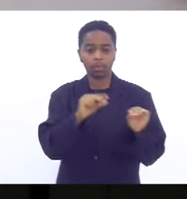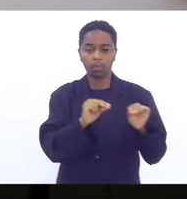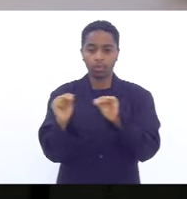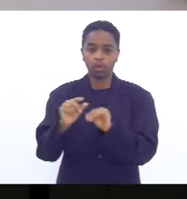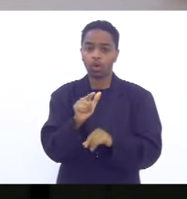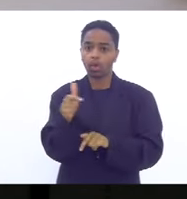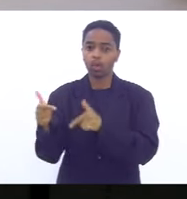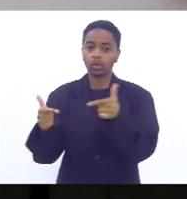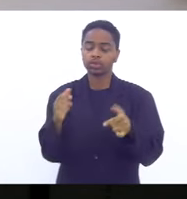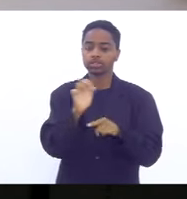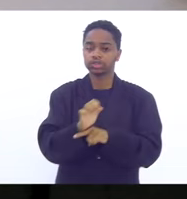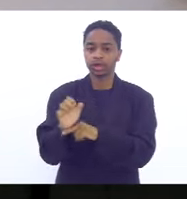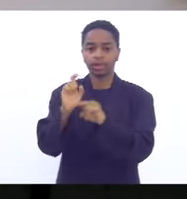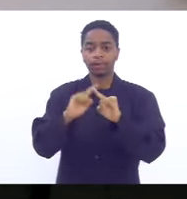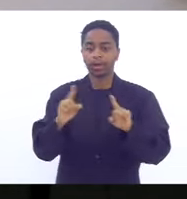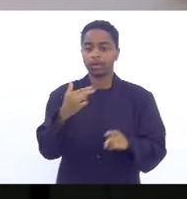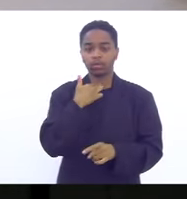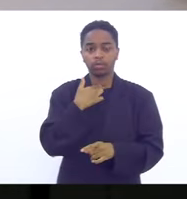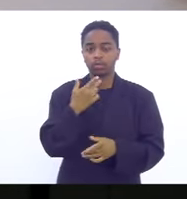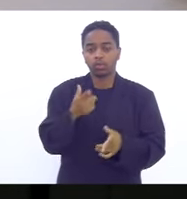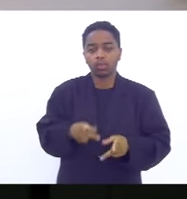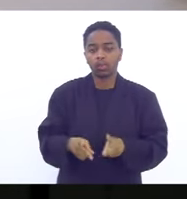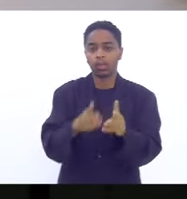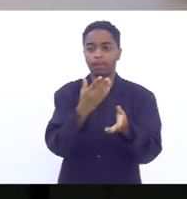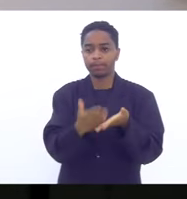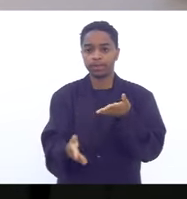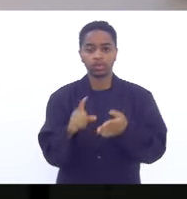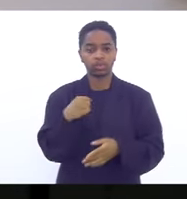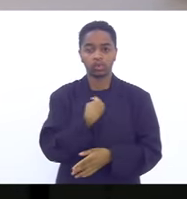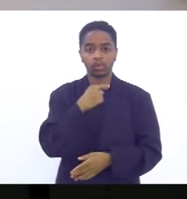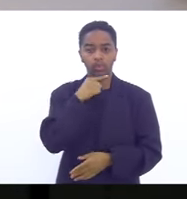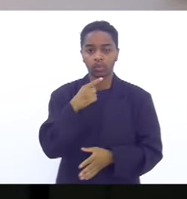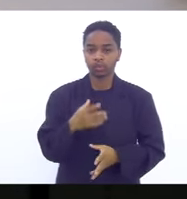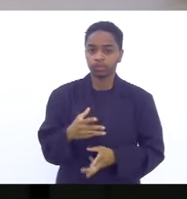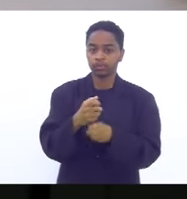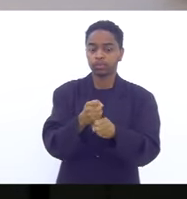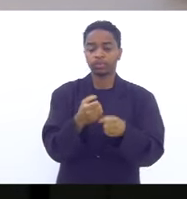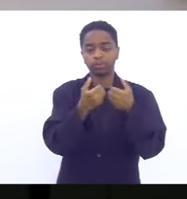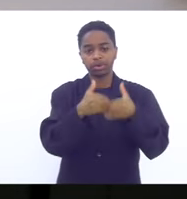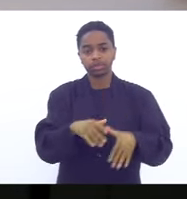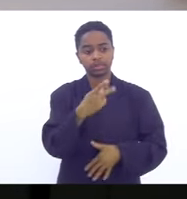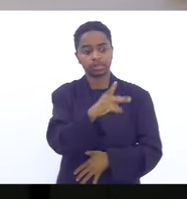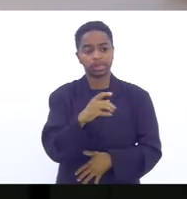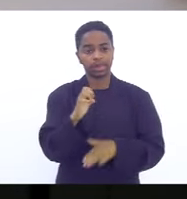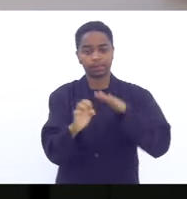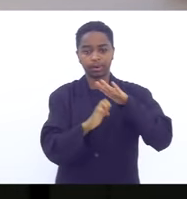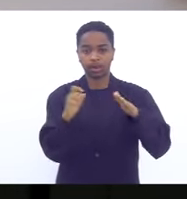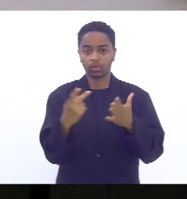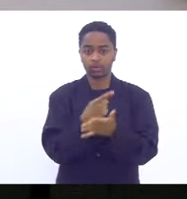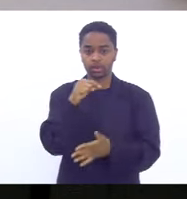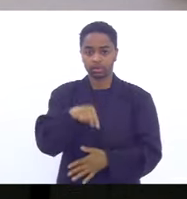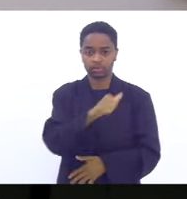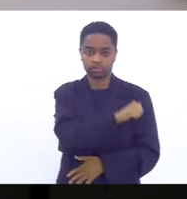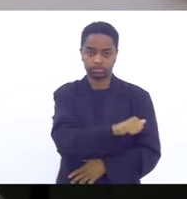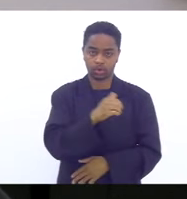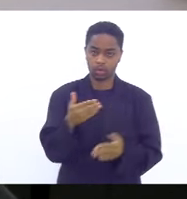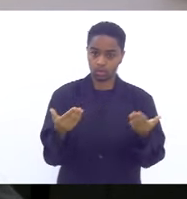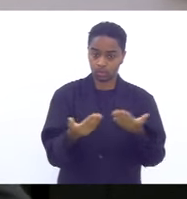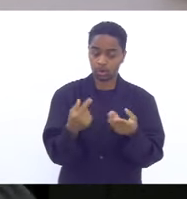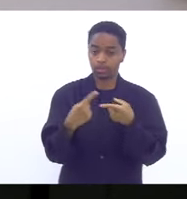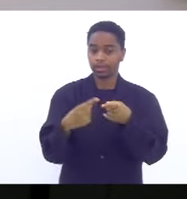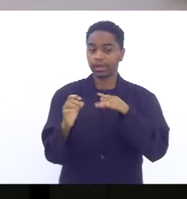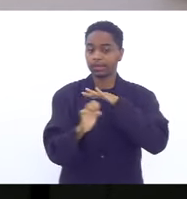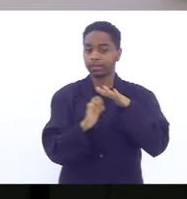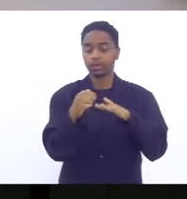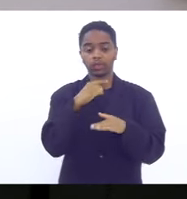é possível que a gente continue perdendo. É incalculável, a gente não consegue mensurar o prejuízo que a empresa Enel dá no estado do Rio de Janeiro hoje. De empresas que não se